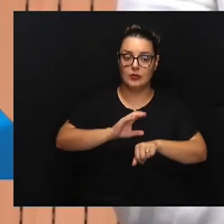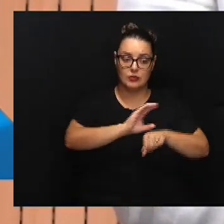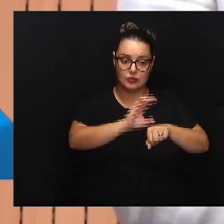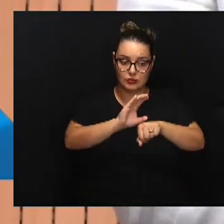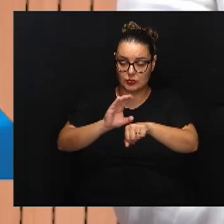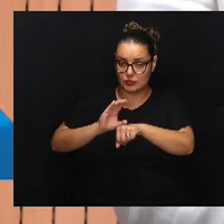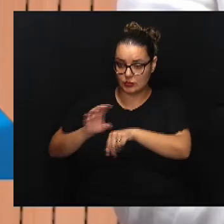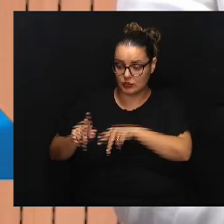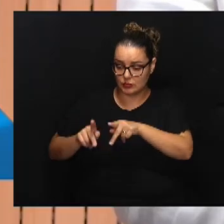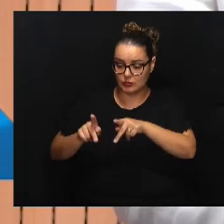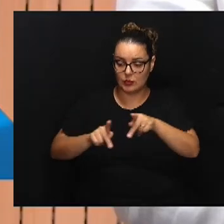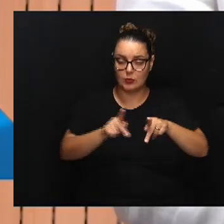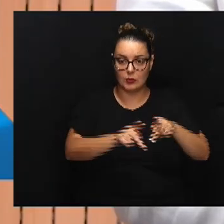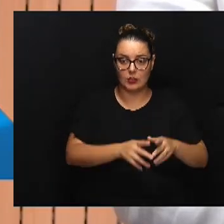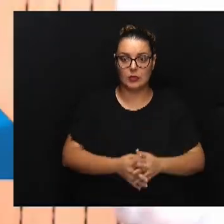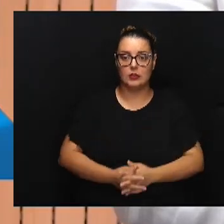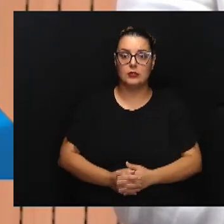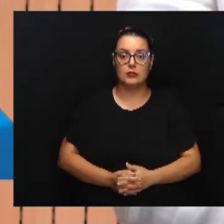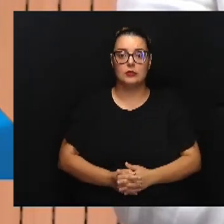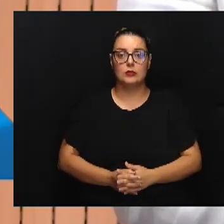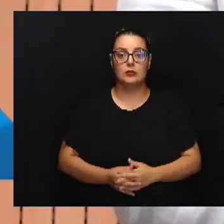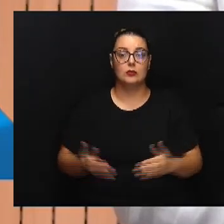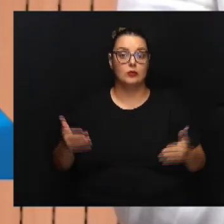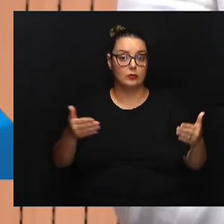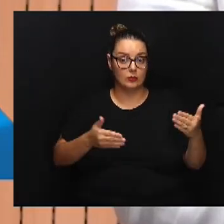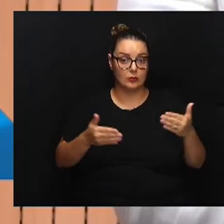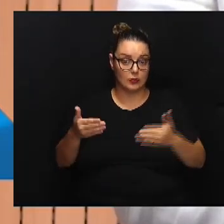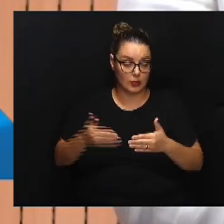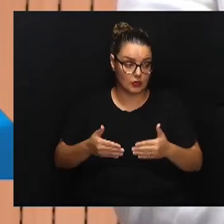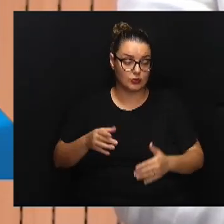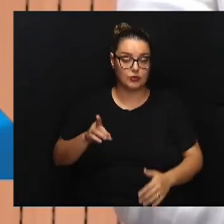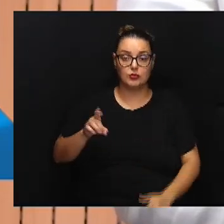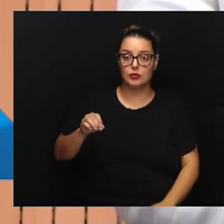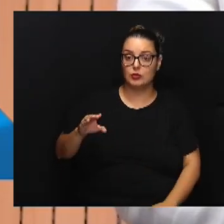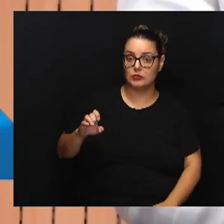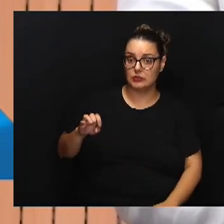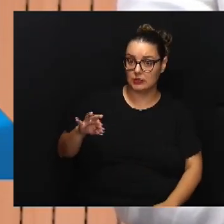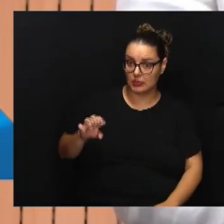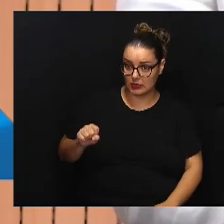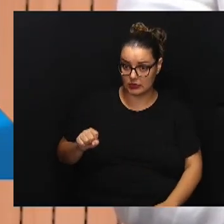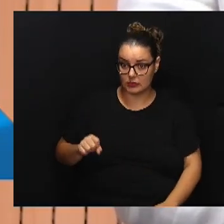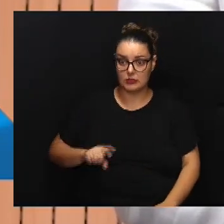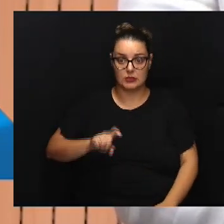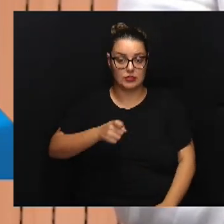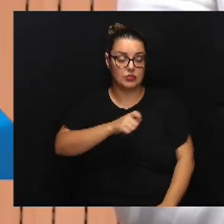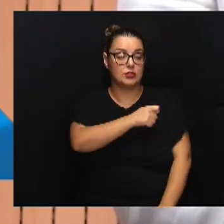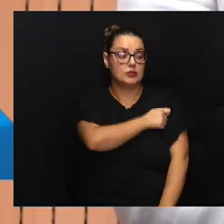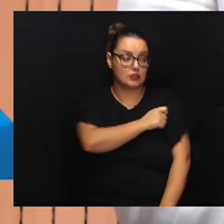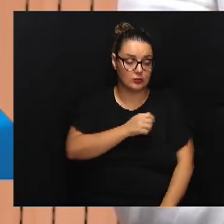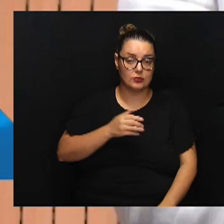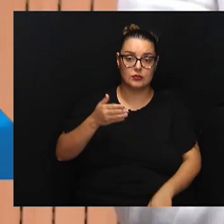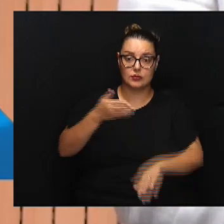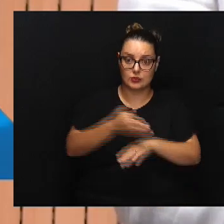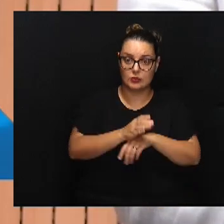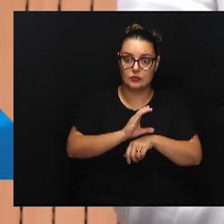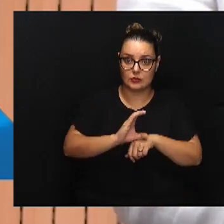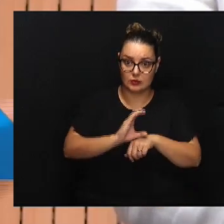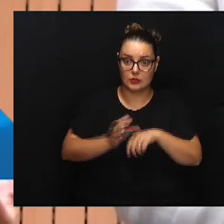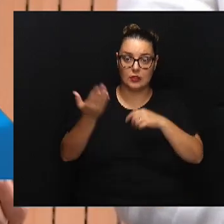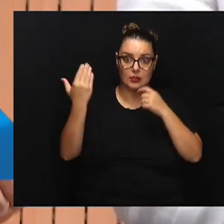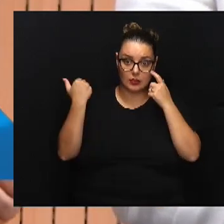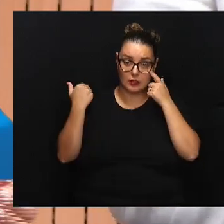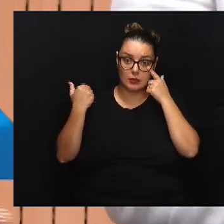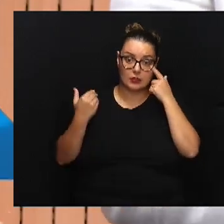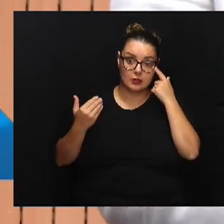né? Inclusive com muita participação de docentes, de ex-alunos que passaram pelos cursinhos e que hoje